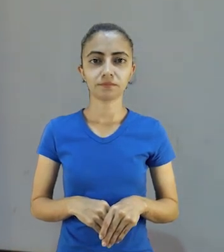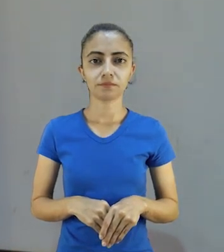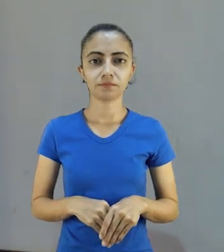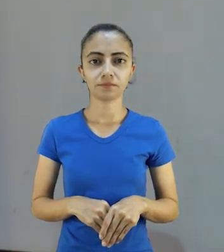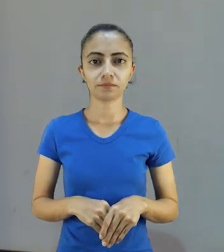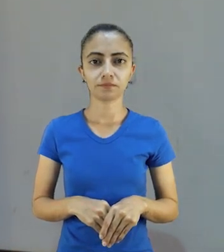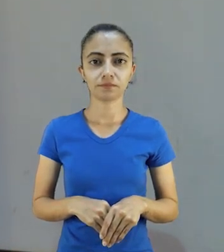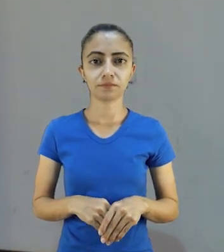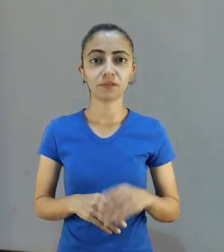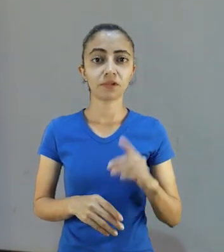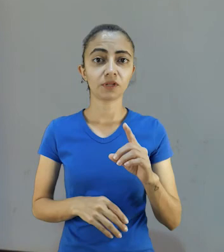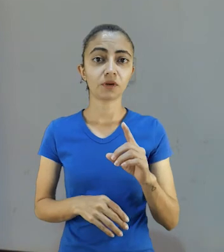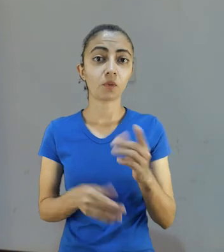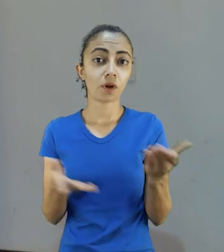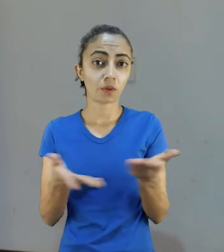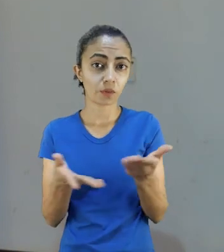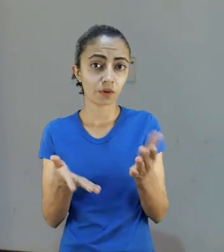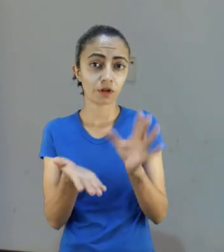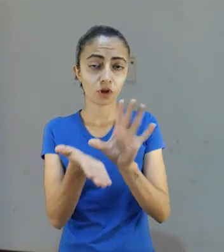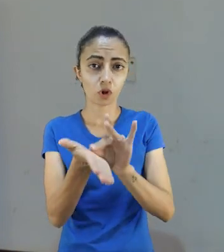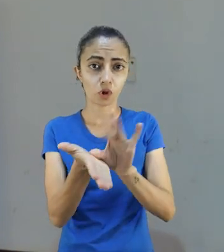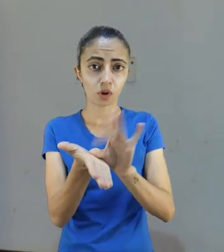Então a gente vai colar.